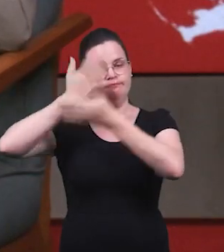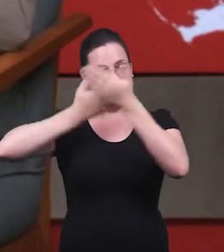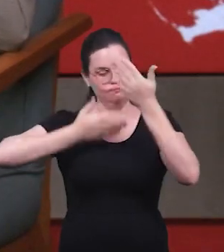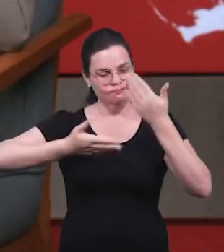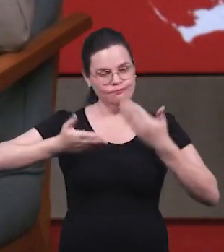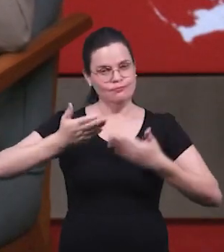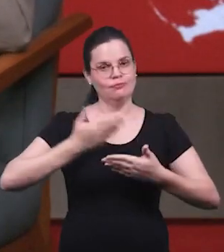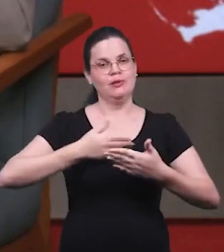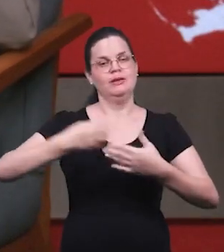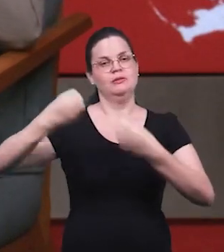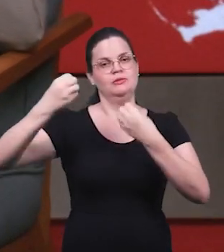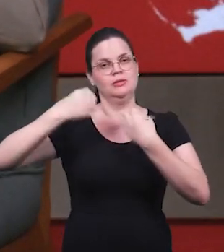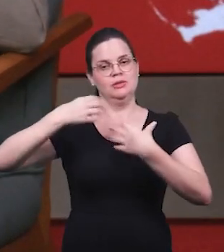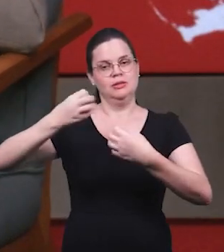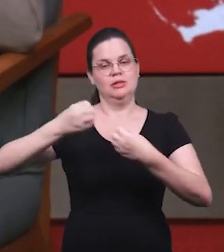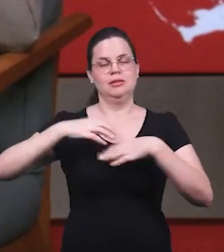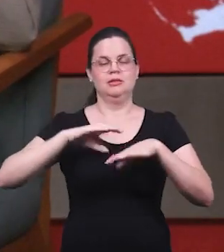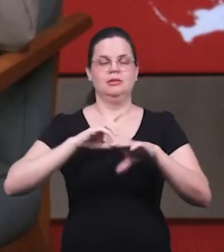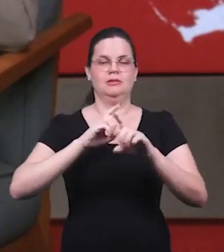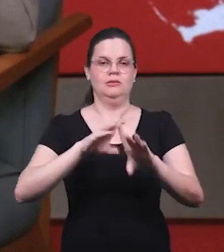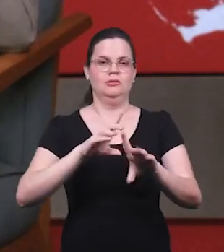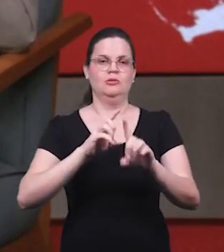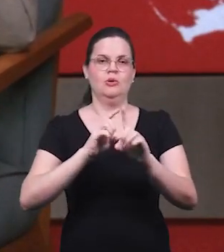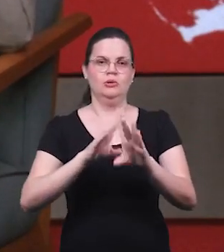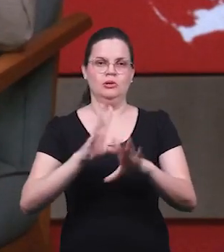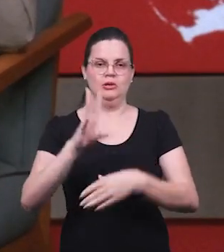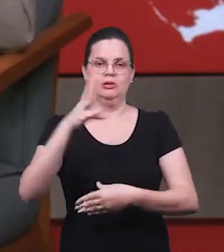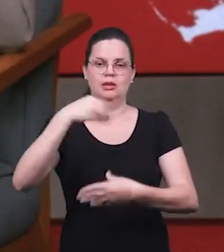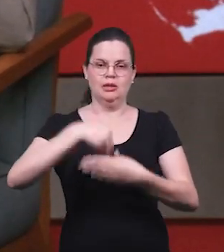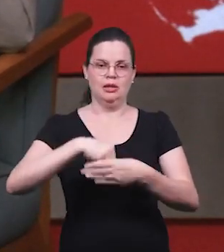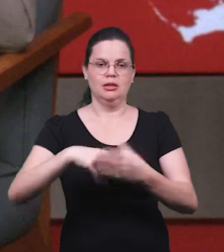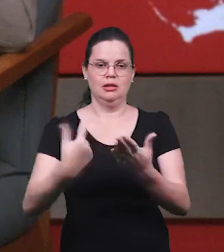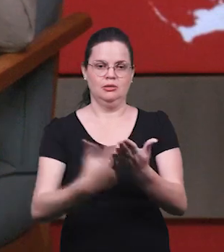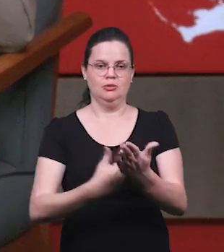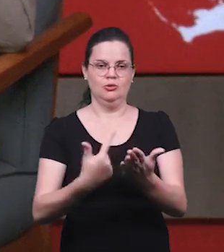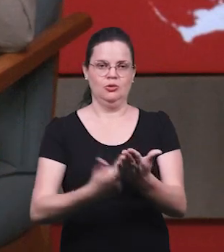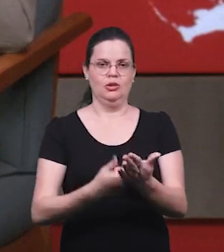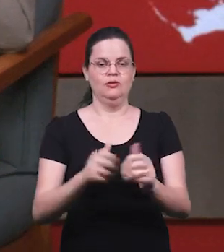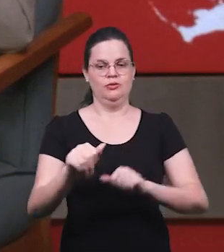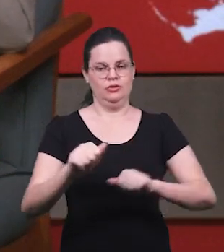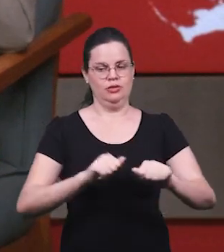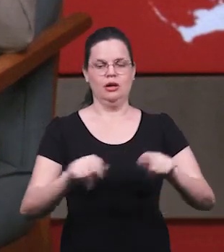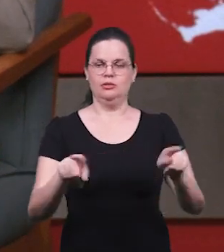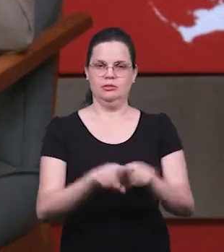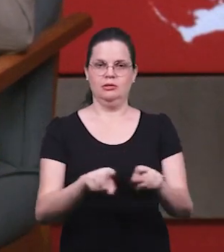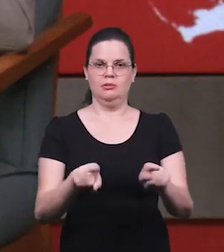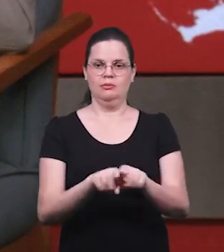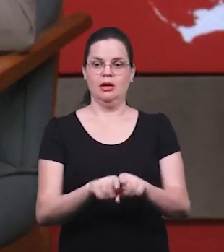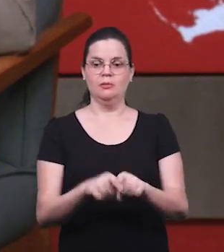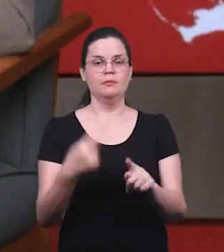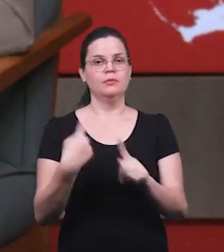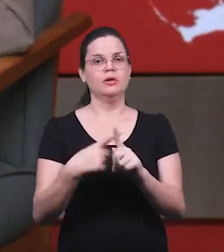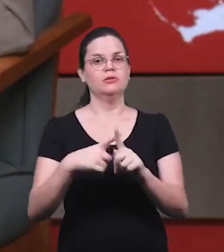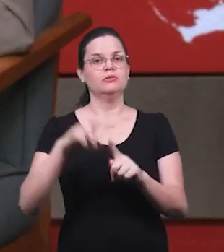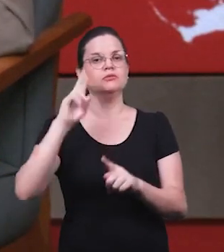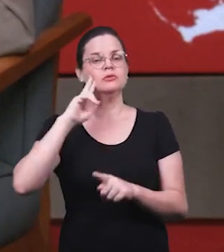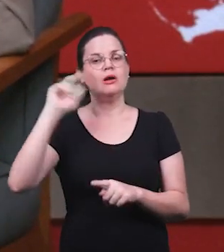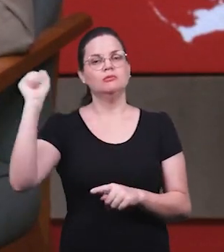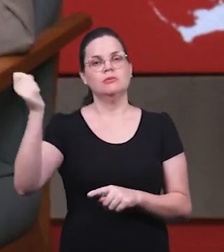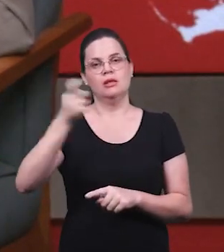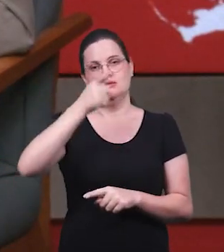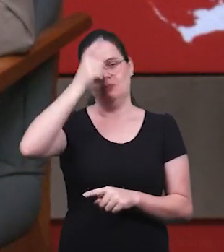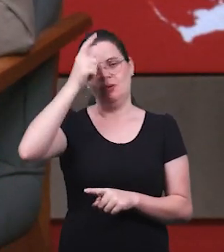como doutrina e como ensino para a igreja, descrito no livro de Atos dos Apóstolos, que eu afirmo que é aquilo que foi